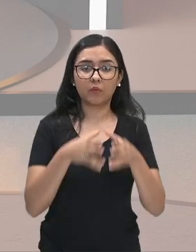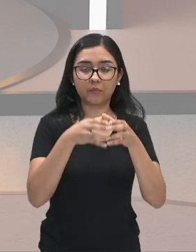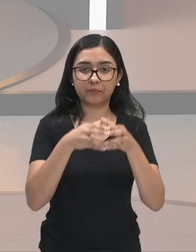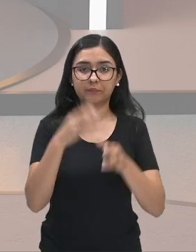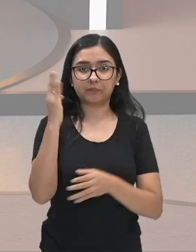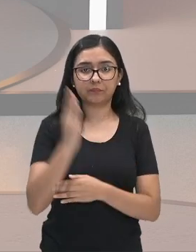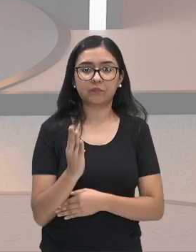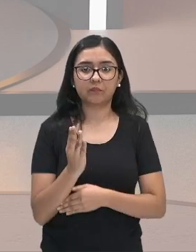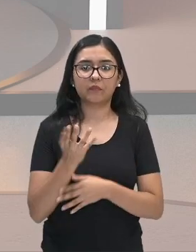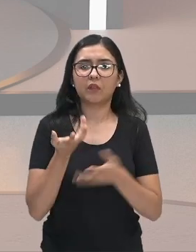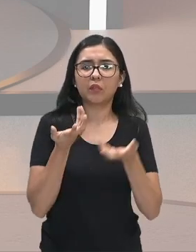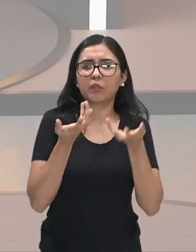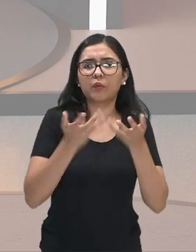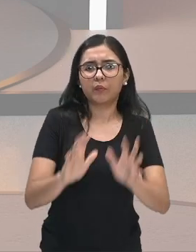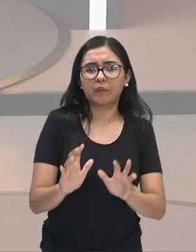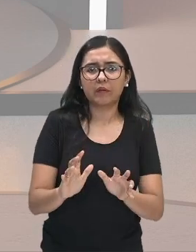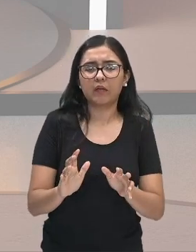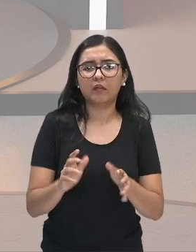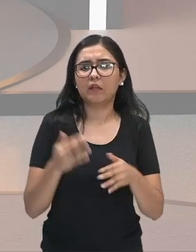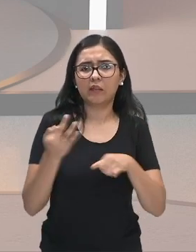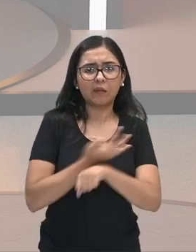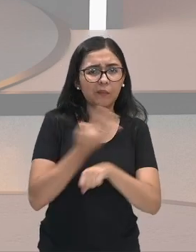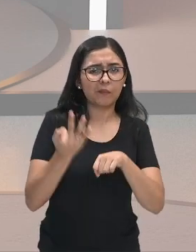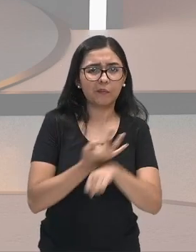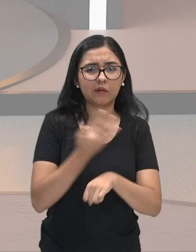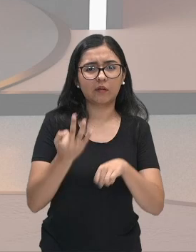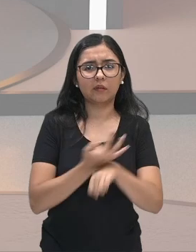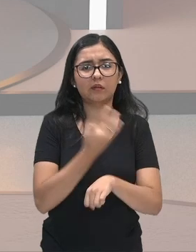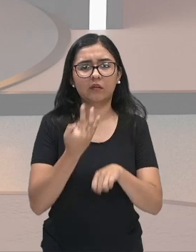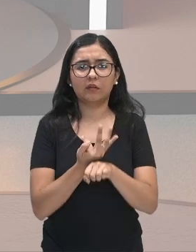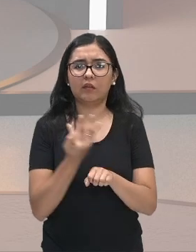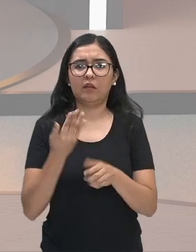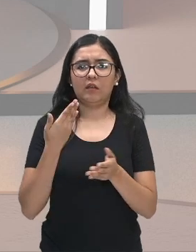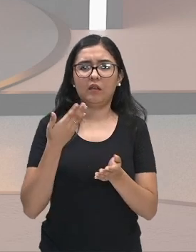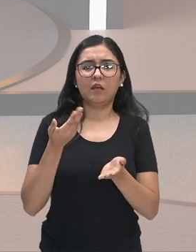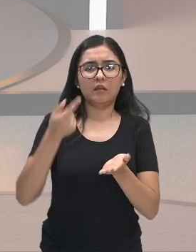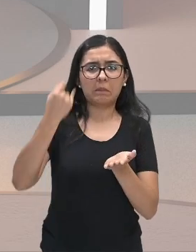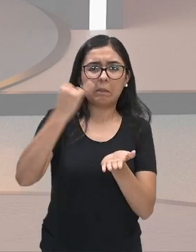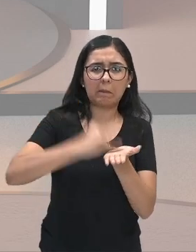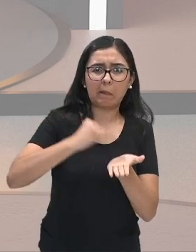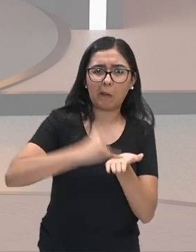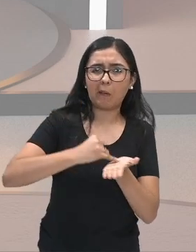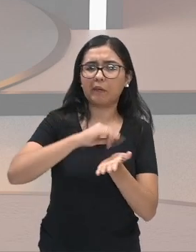não suporta mais aí a questão dos impostos, não quer ver,